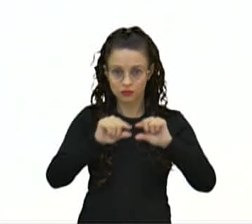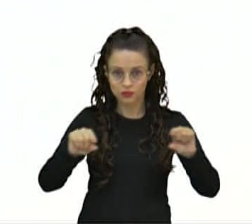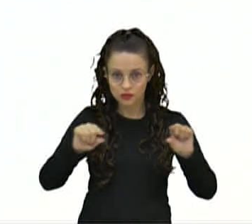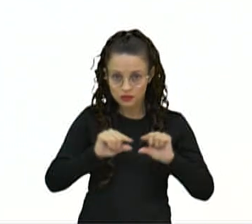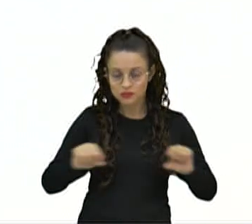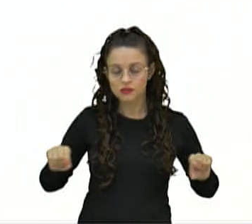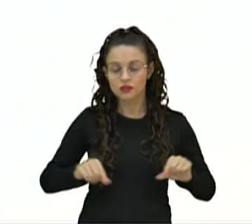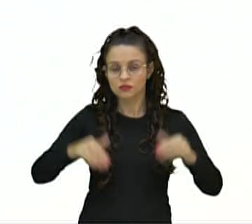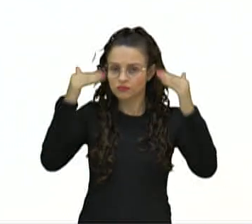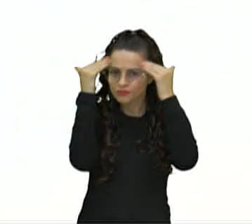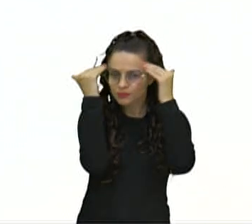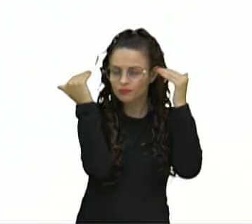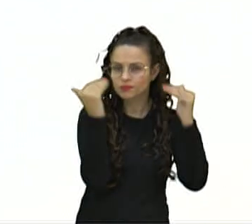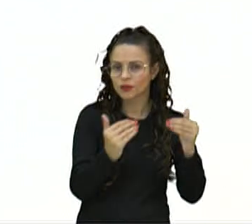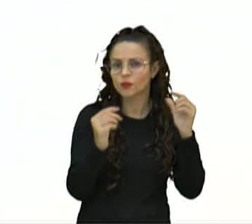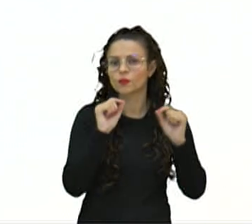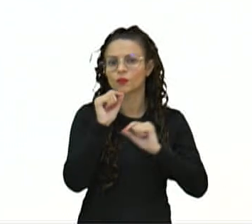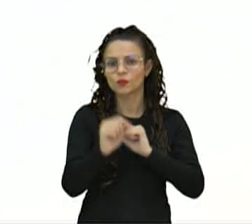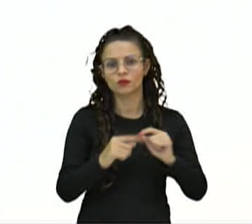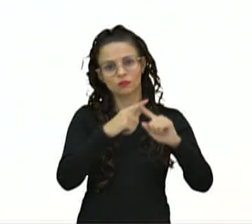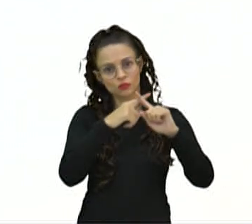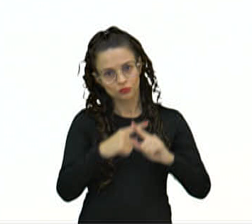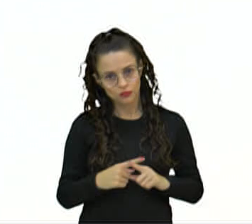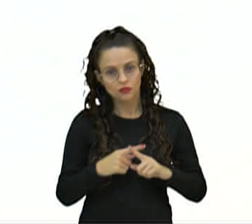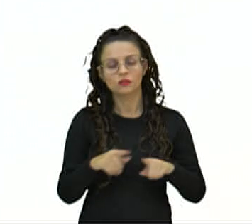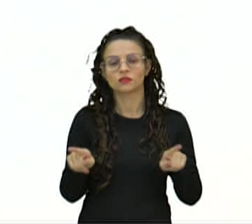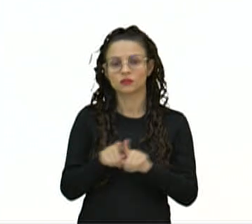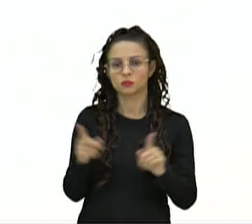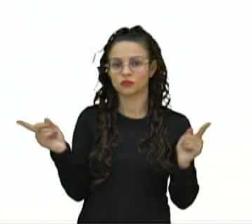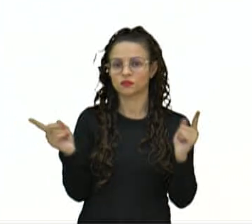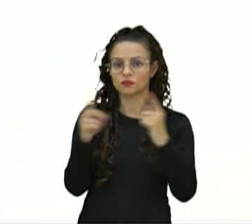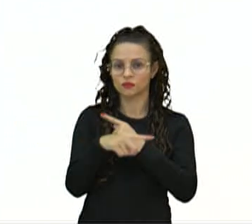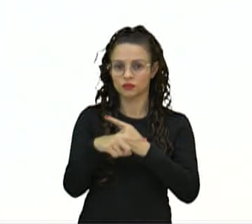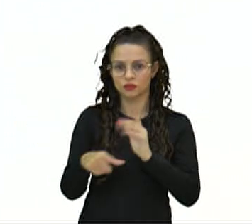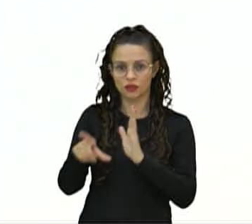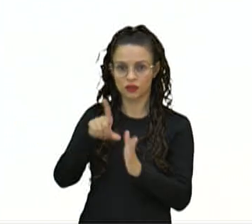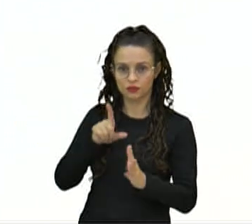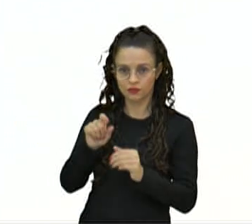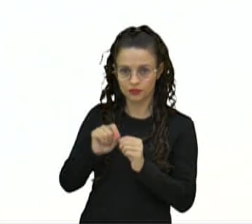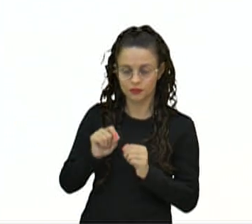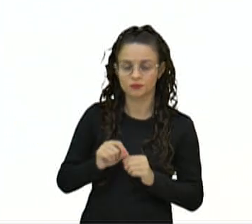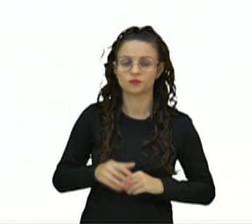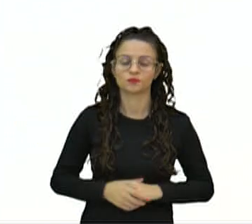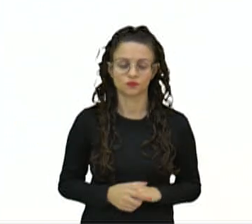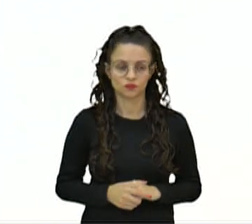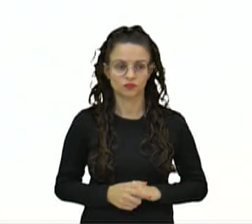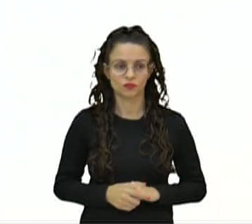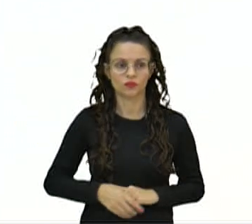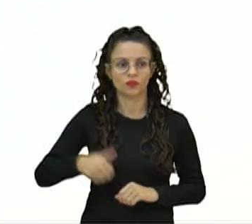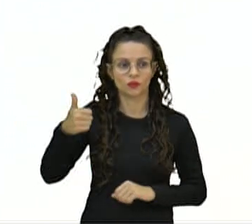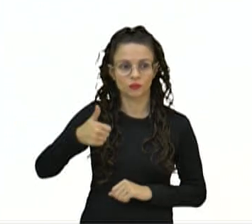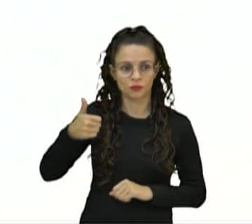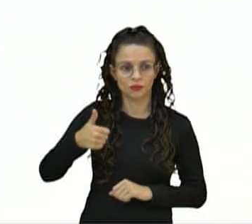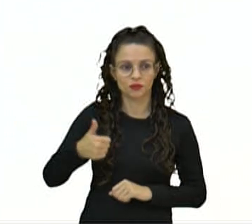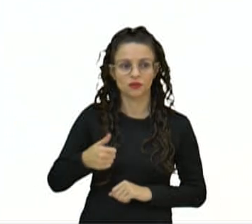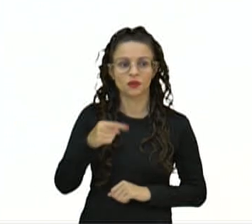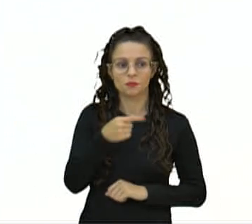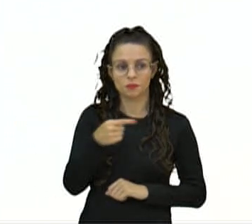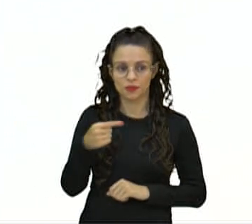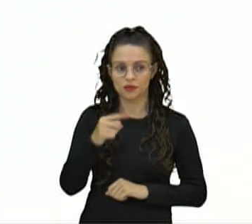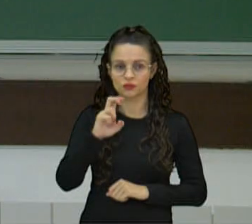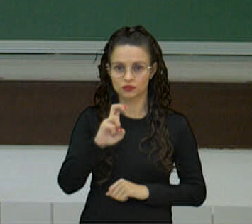dadas, obedecendo as multiplicações e inversões que a gente fez. Então a primeira vai ficar